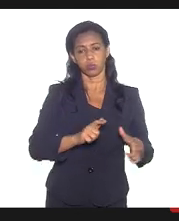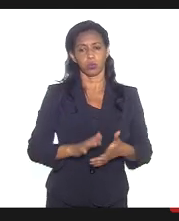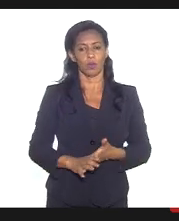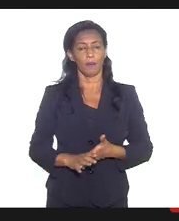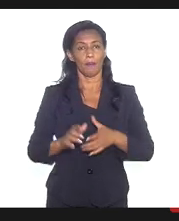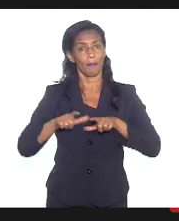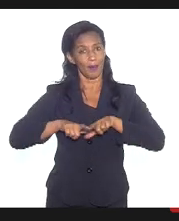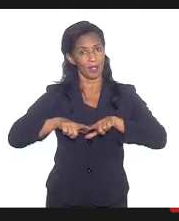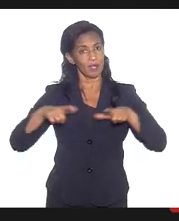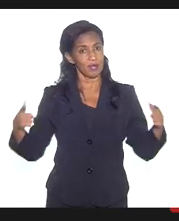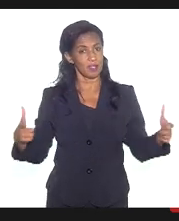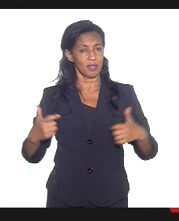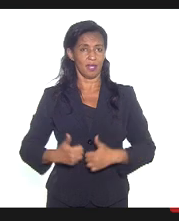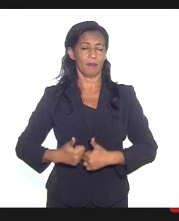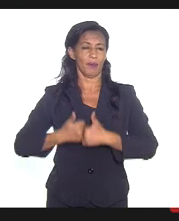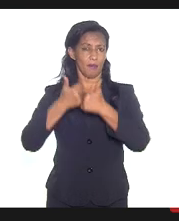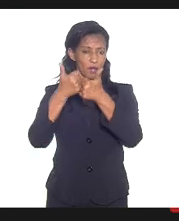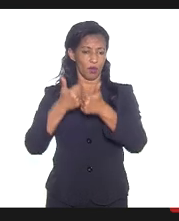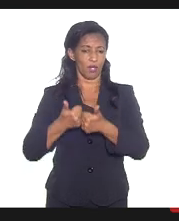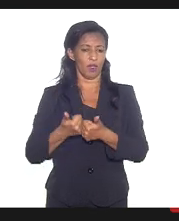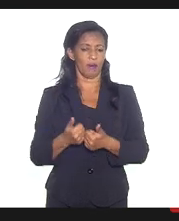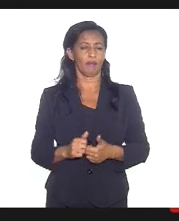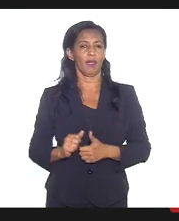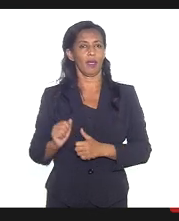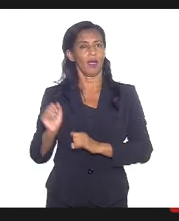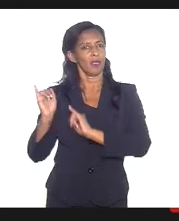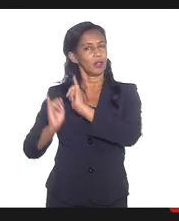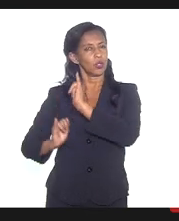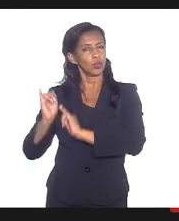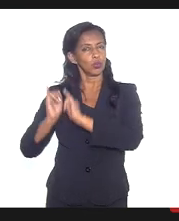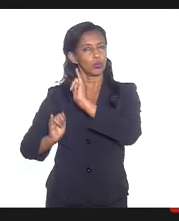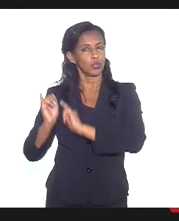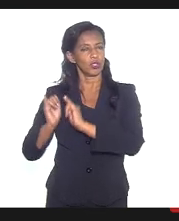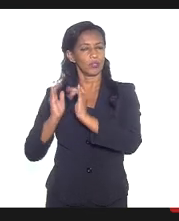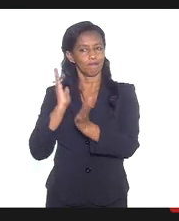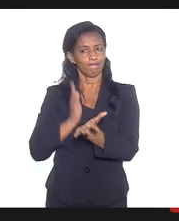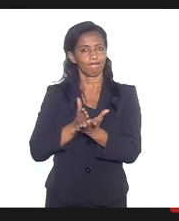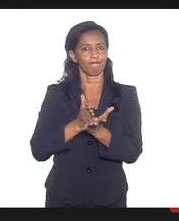para crescer, né, para melhorar a indústria nesse sentido, para a gente conseguir